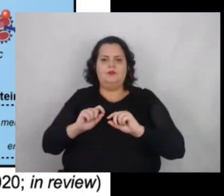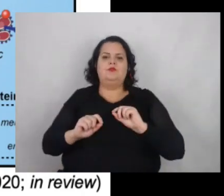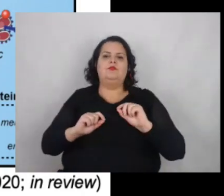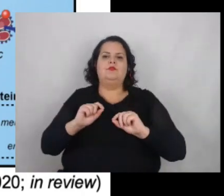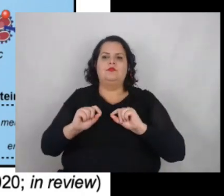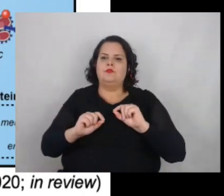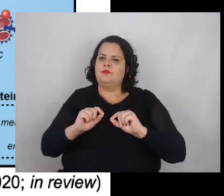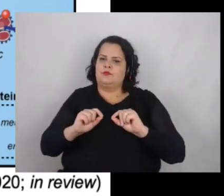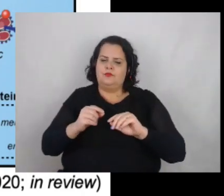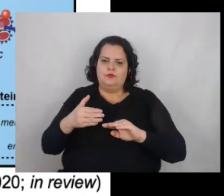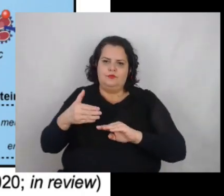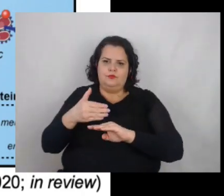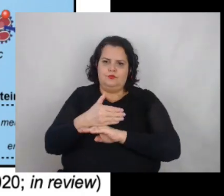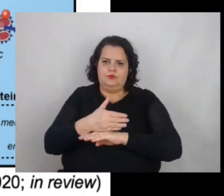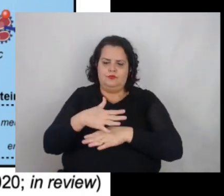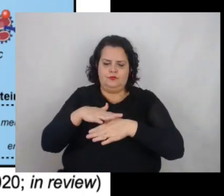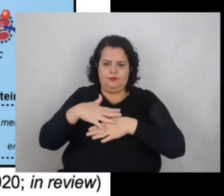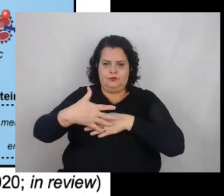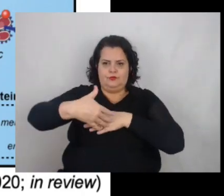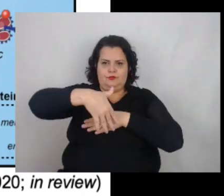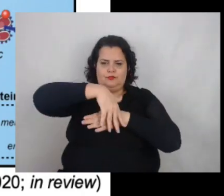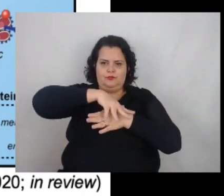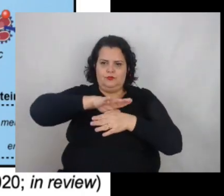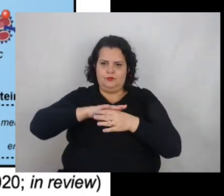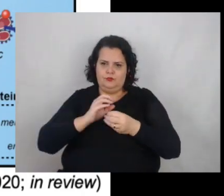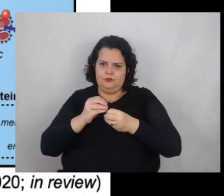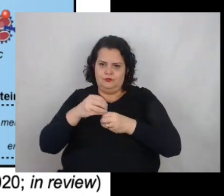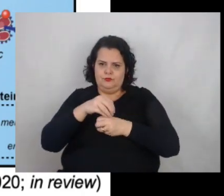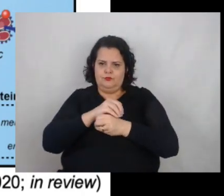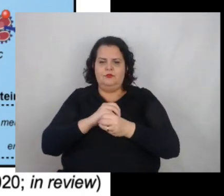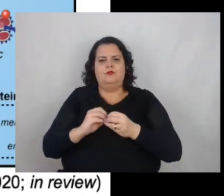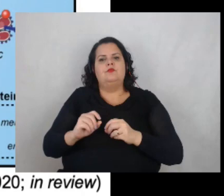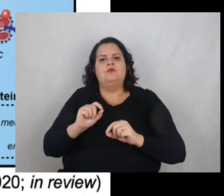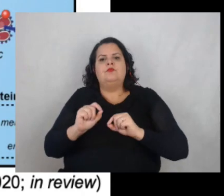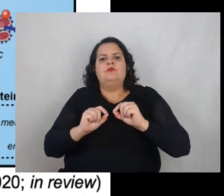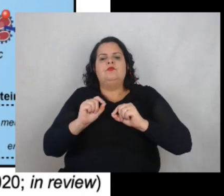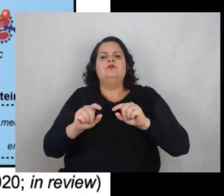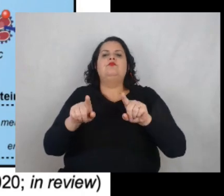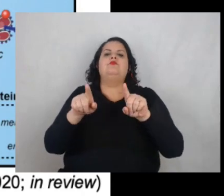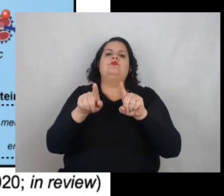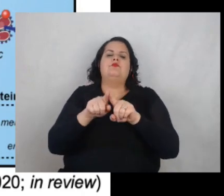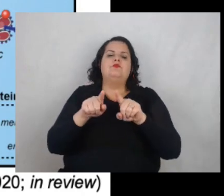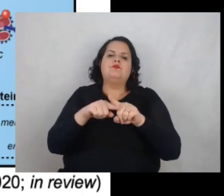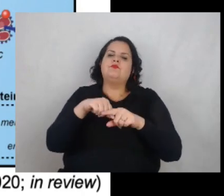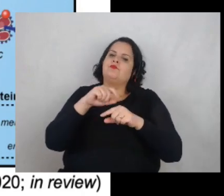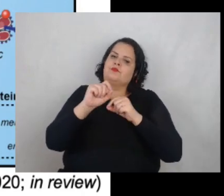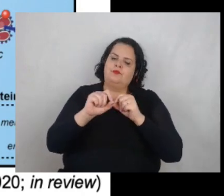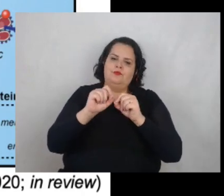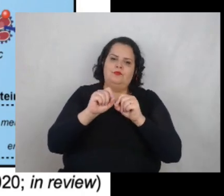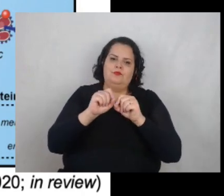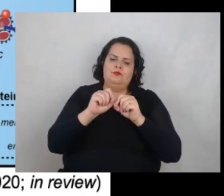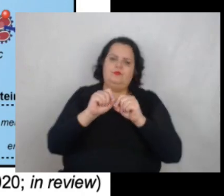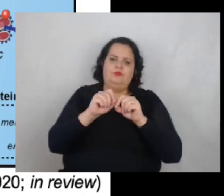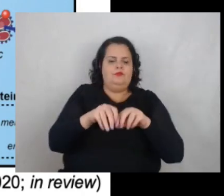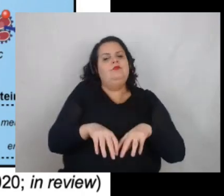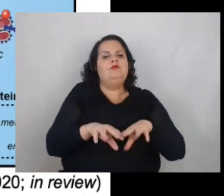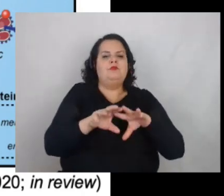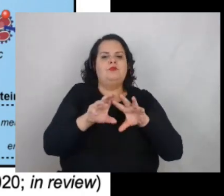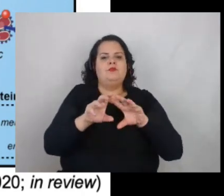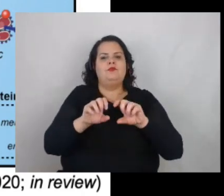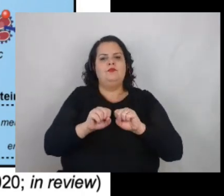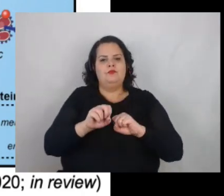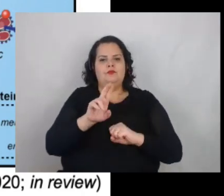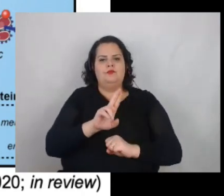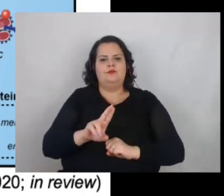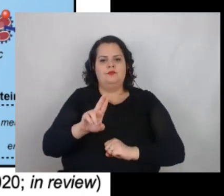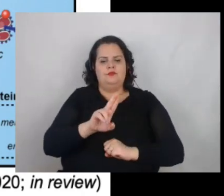membrana celular da célula do hospedeiro, temos também a ativação da via endolisossomal,